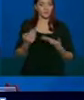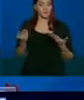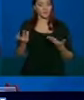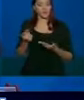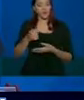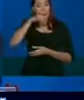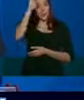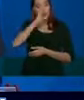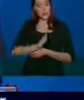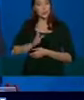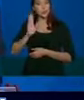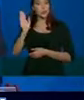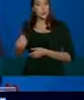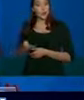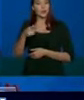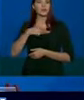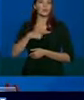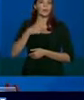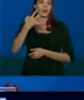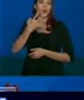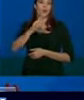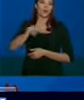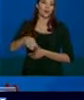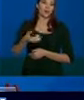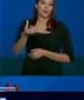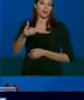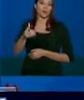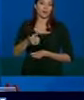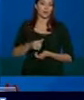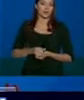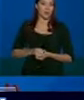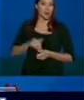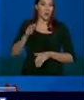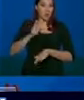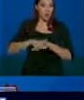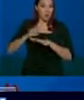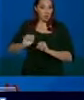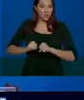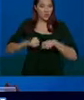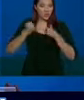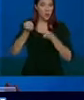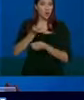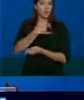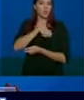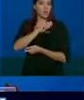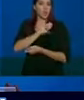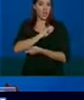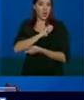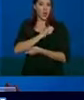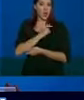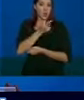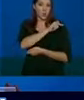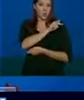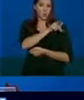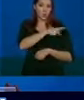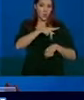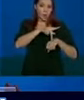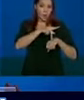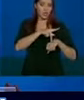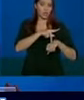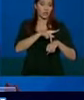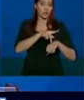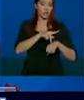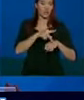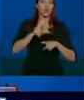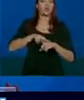bem, o Brasil já está em 4,6. Maior esforço fiscal do que a média dos avançados